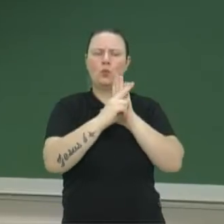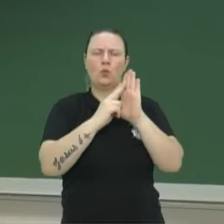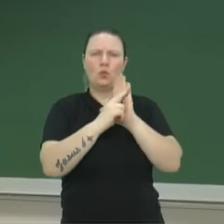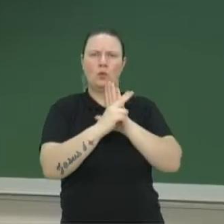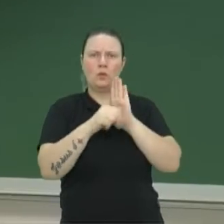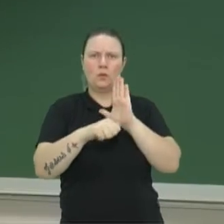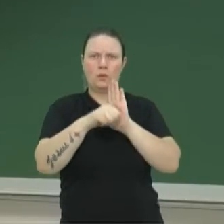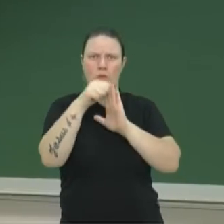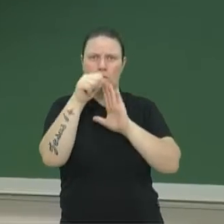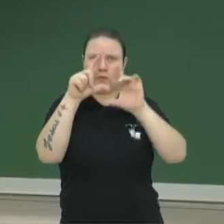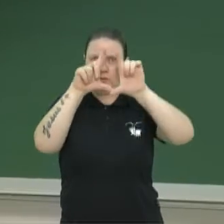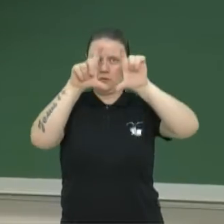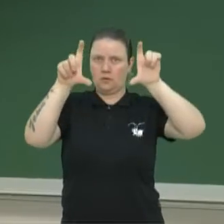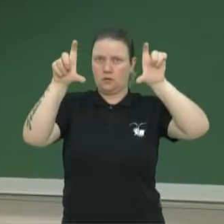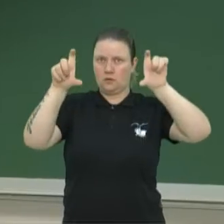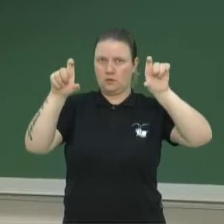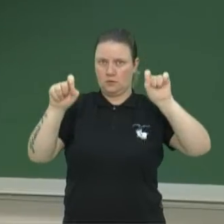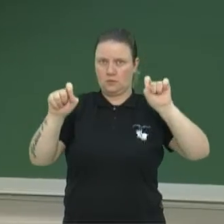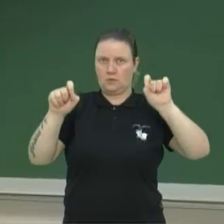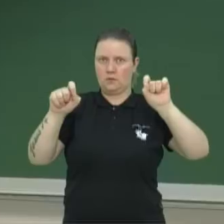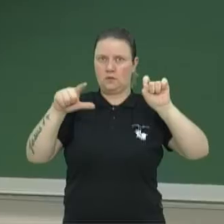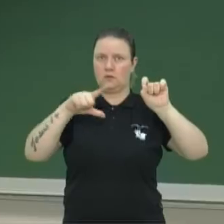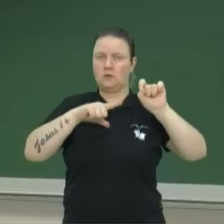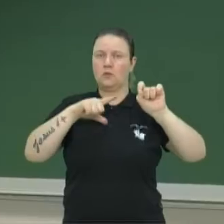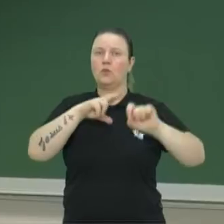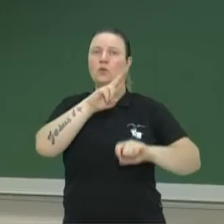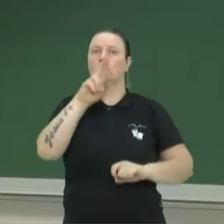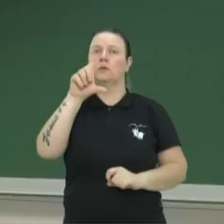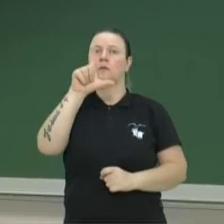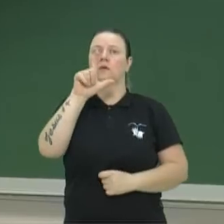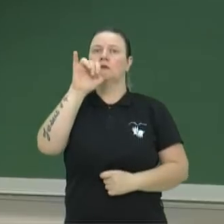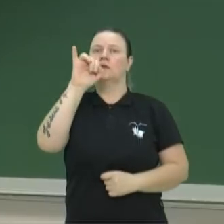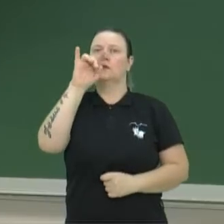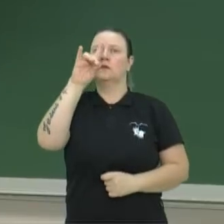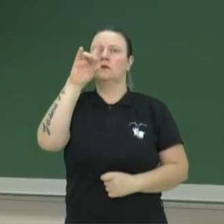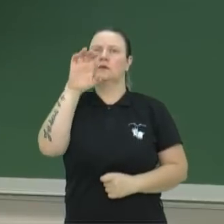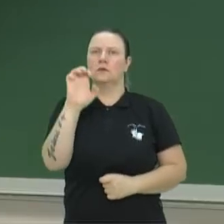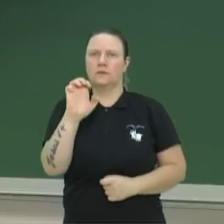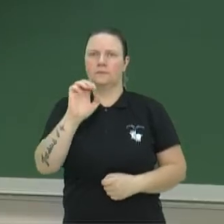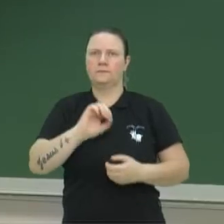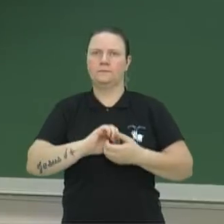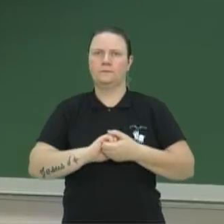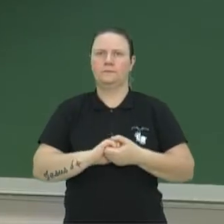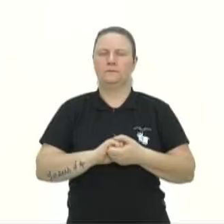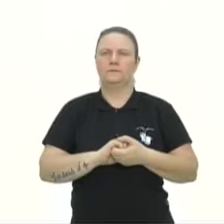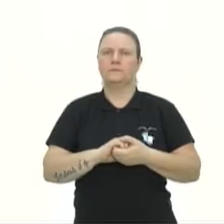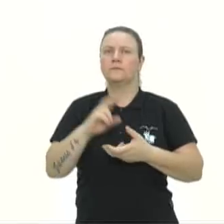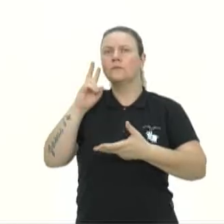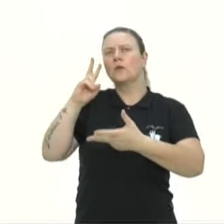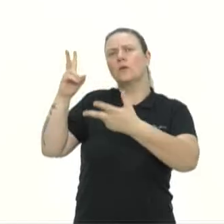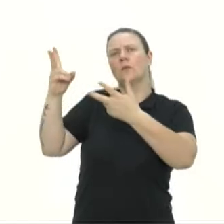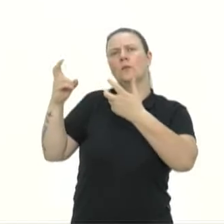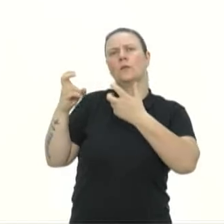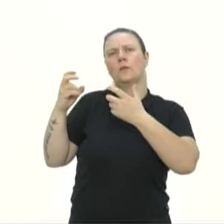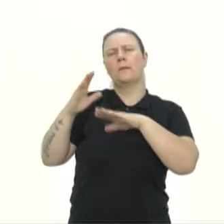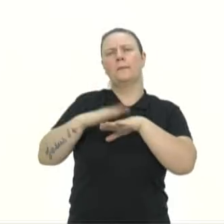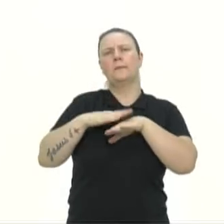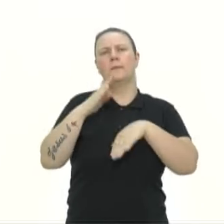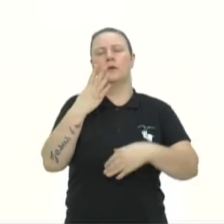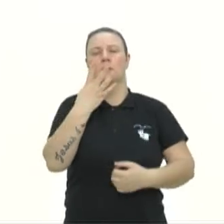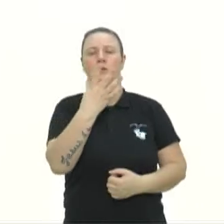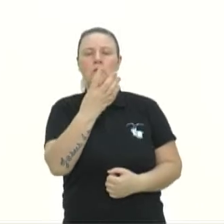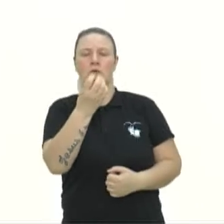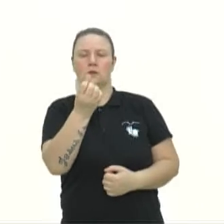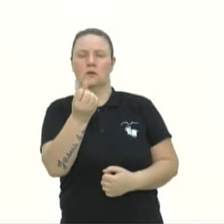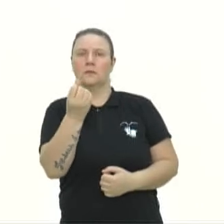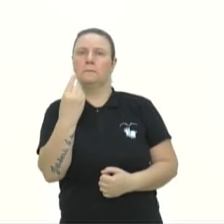parágrafo da notícia? Chama-se lead, certo? Então, observe aqui. Mais de 46